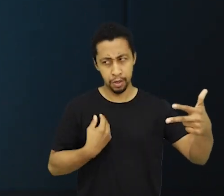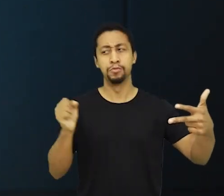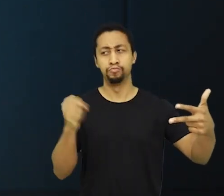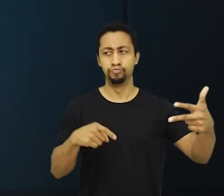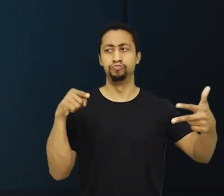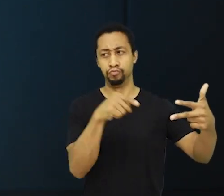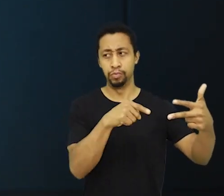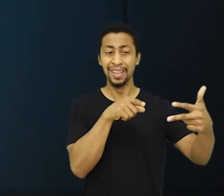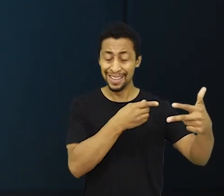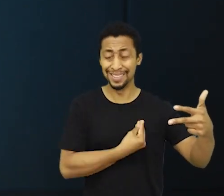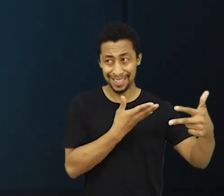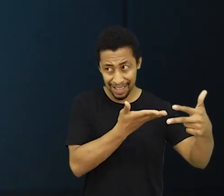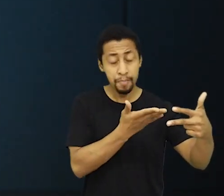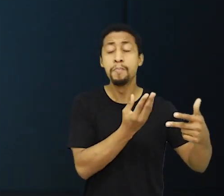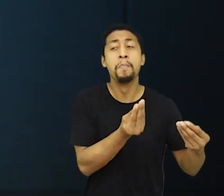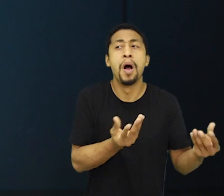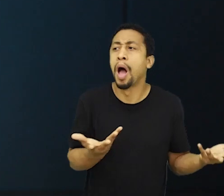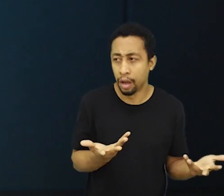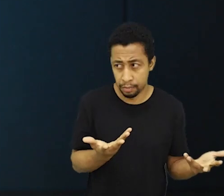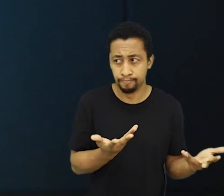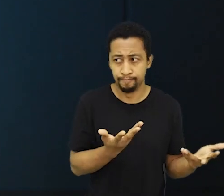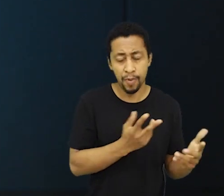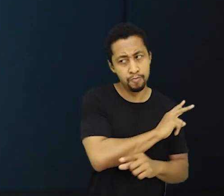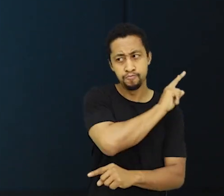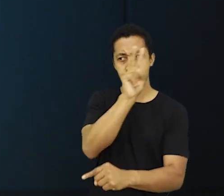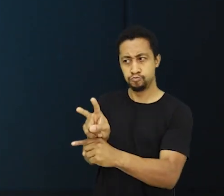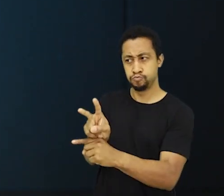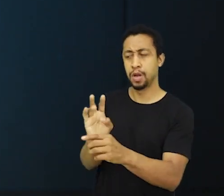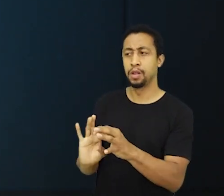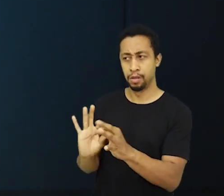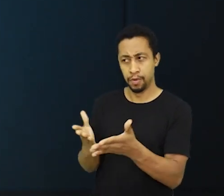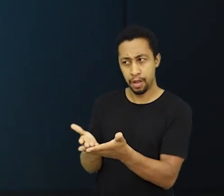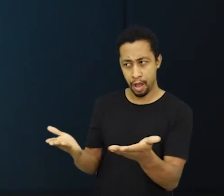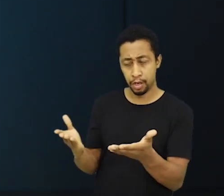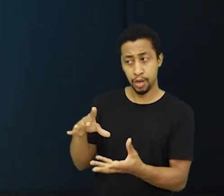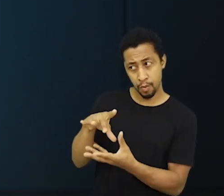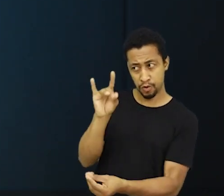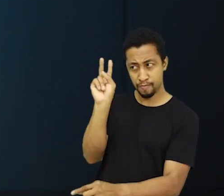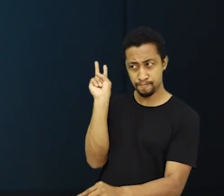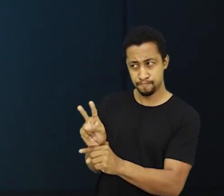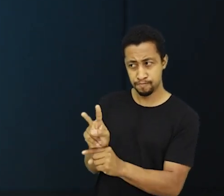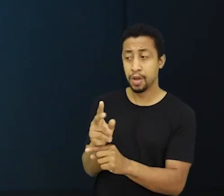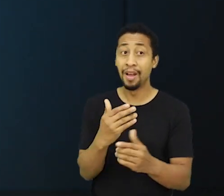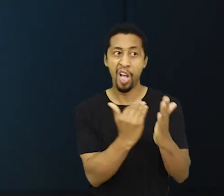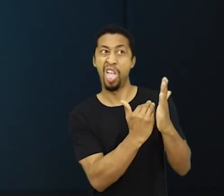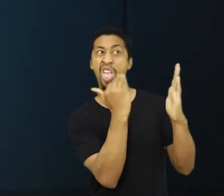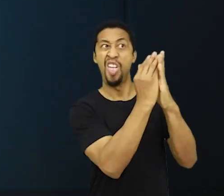aí para proteger a liberdade pública, a democracia e os excessos de todos os